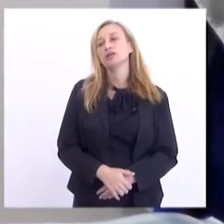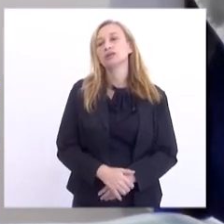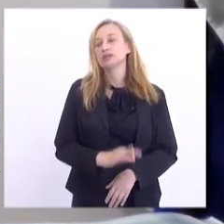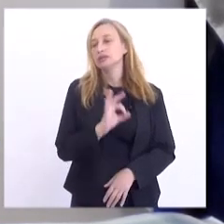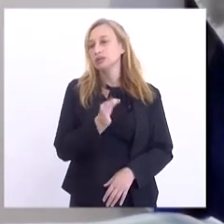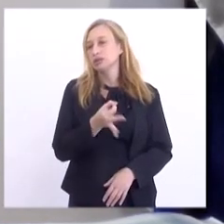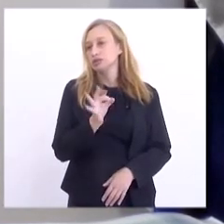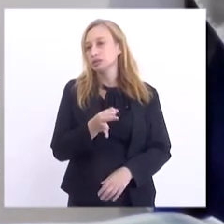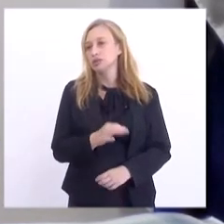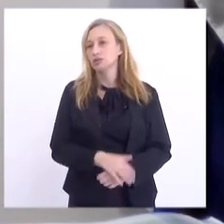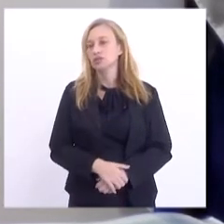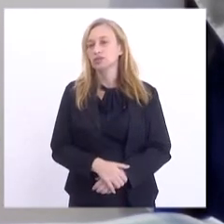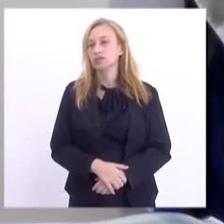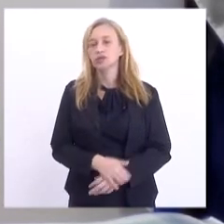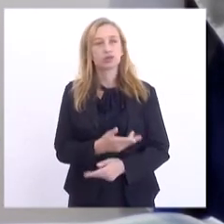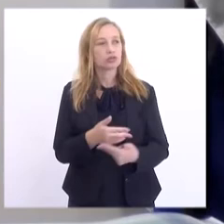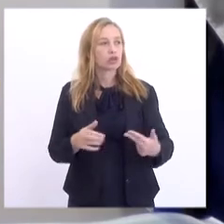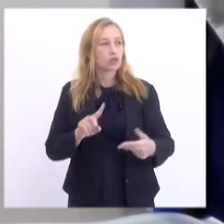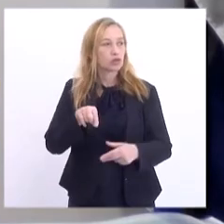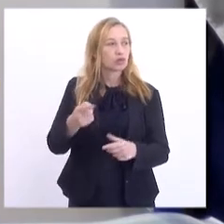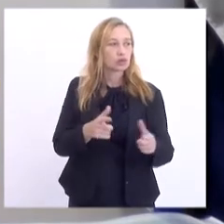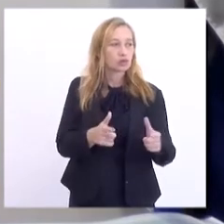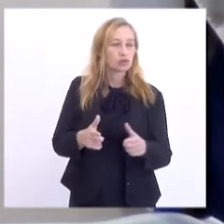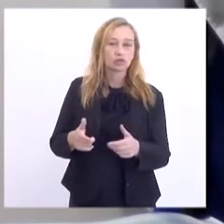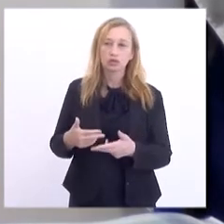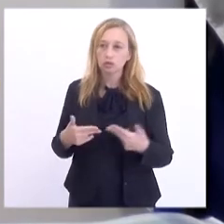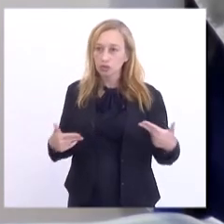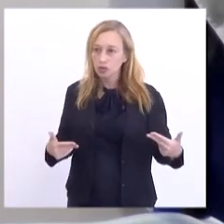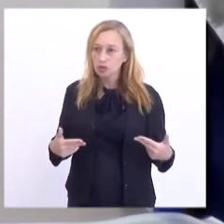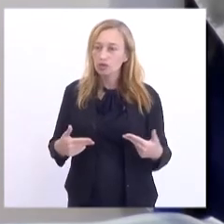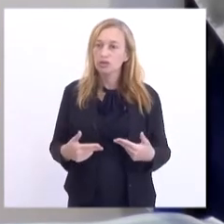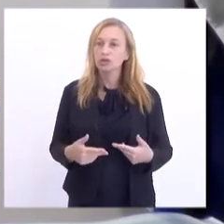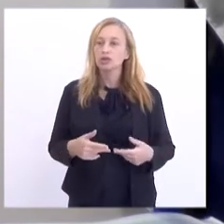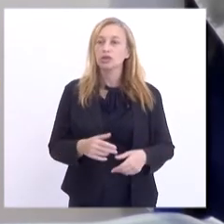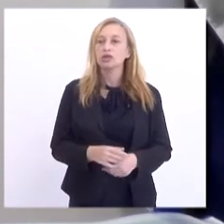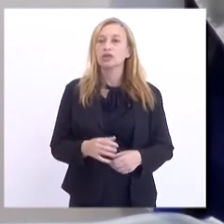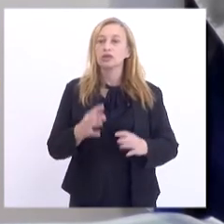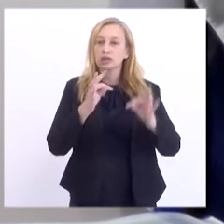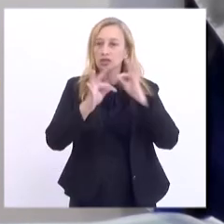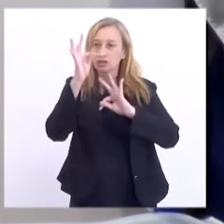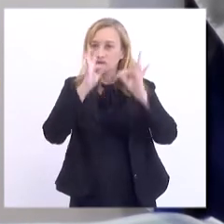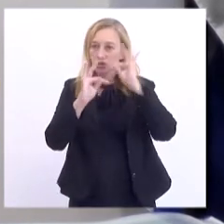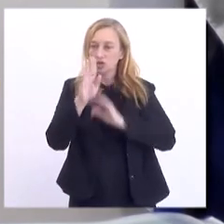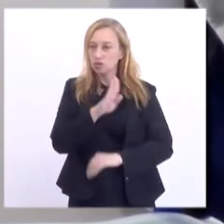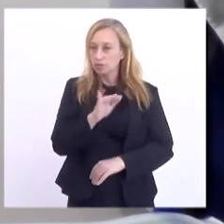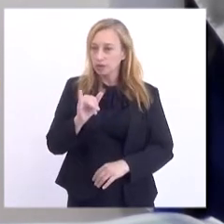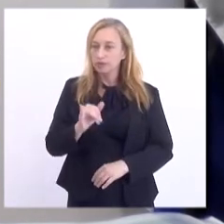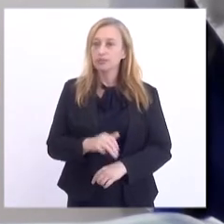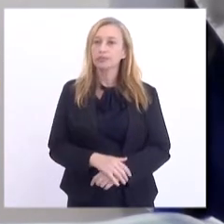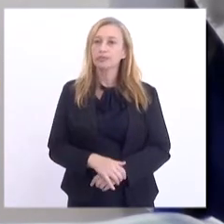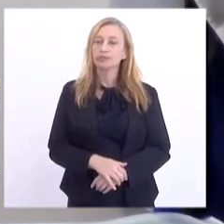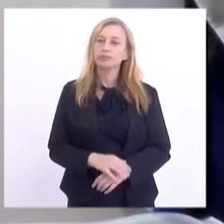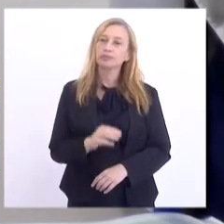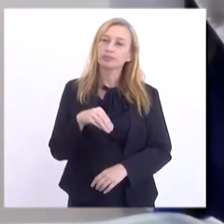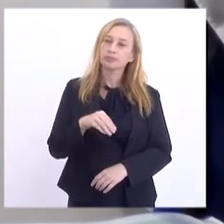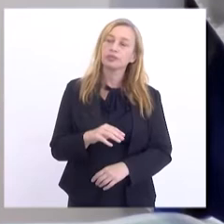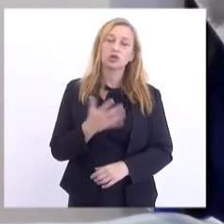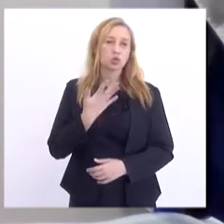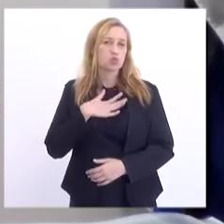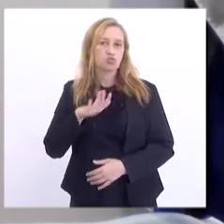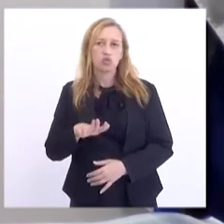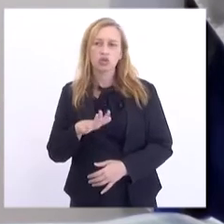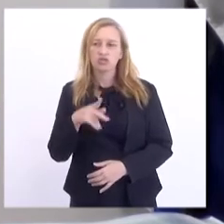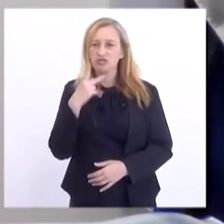exatamente para entre tantas coisas aplicar tecnologia do Bean eu não